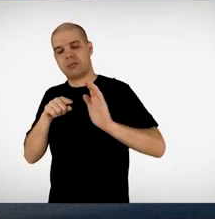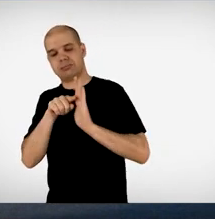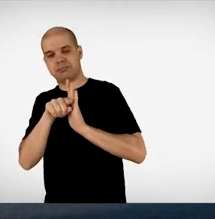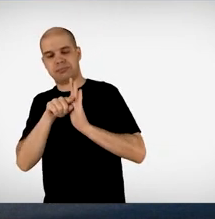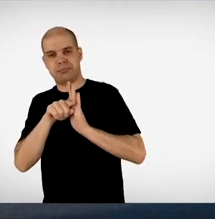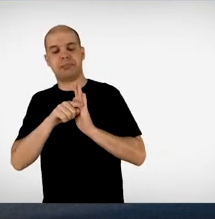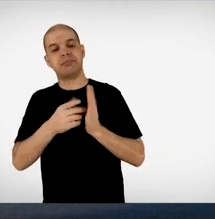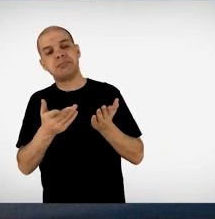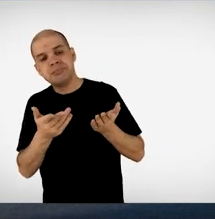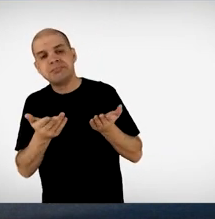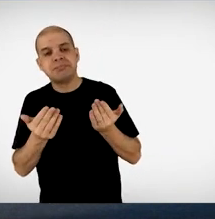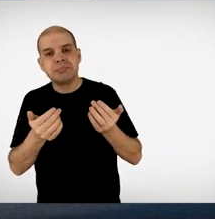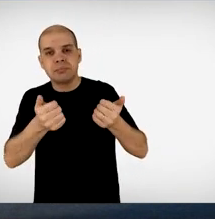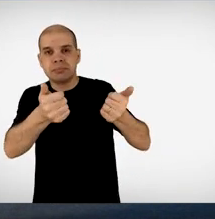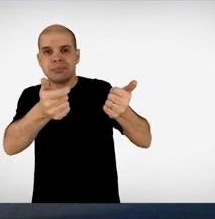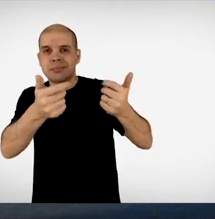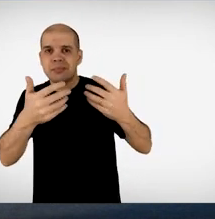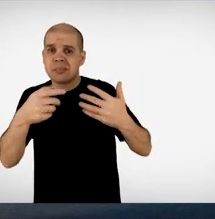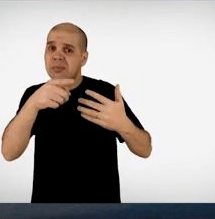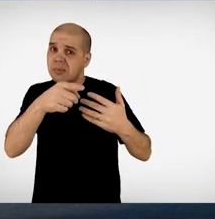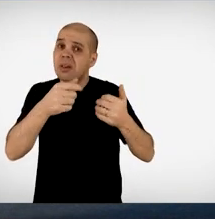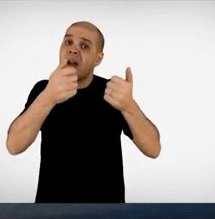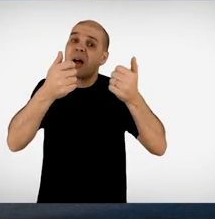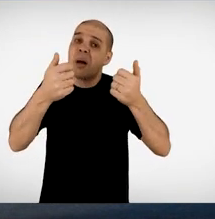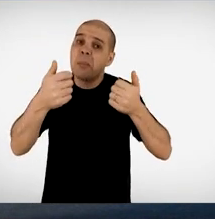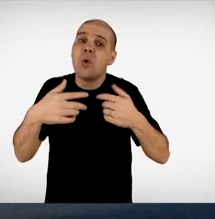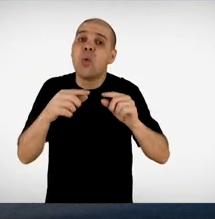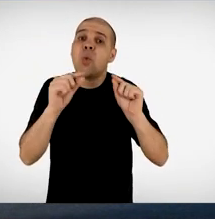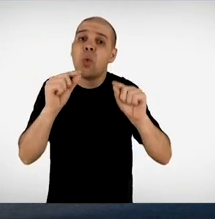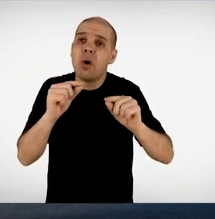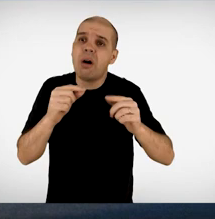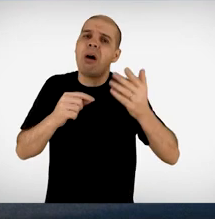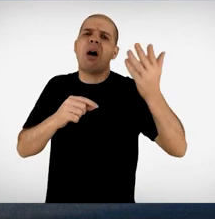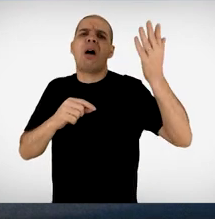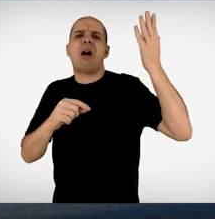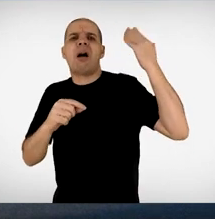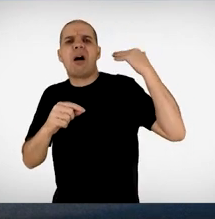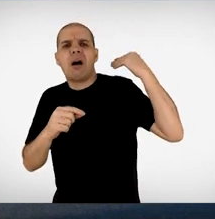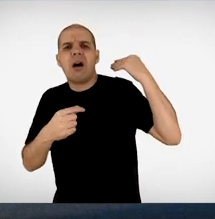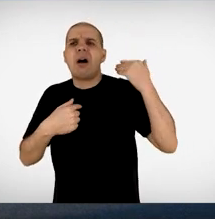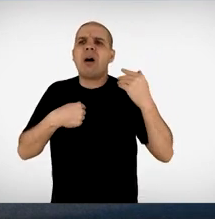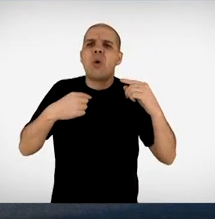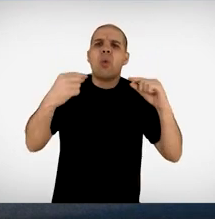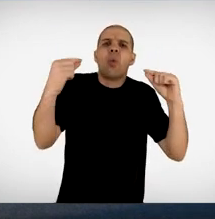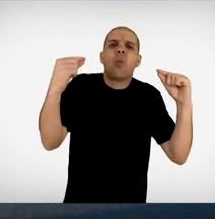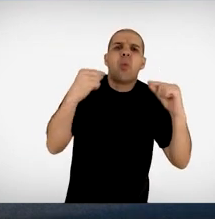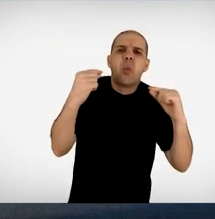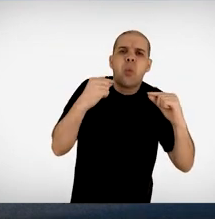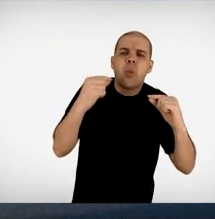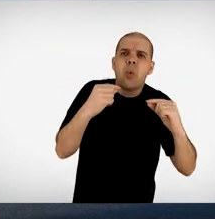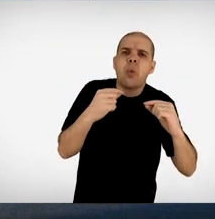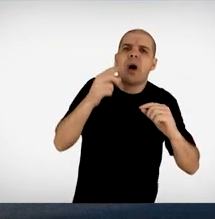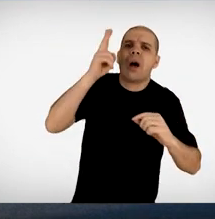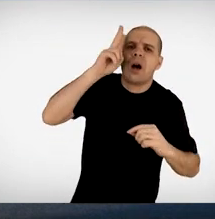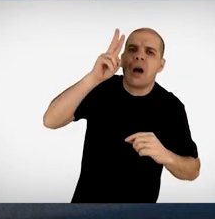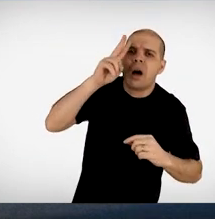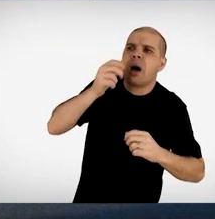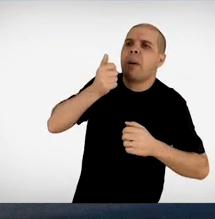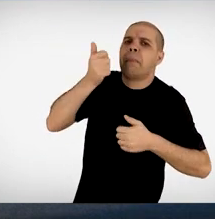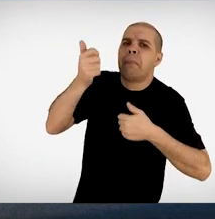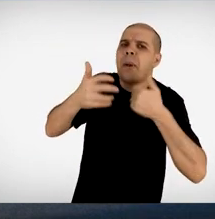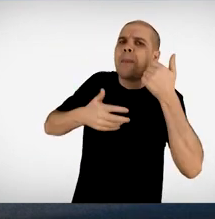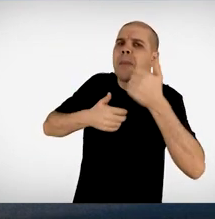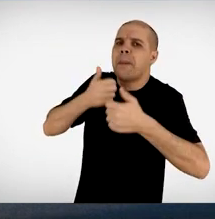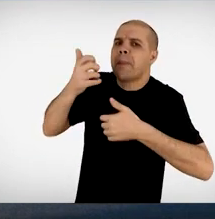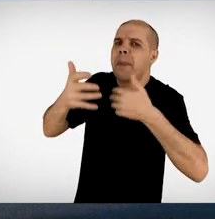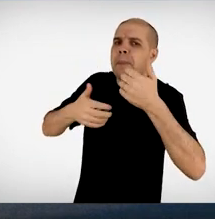paciente está nos falando, aquilo que a gente está vivendo ali naquela interação, como que aquilo bate em mim. Então, se aquela paciente está me